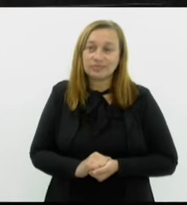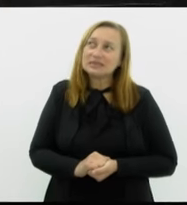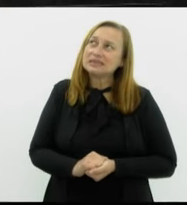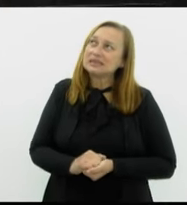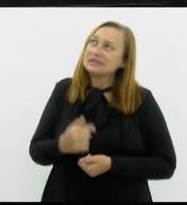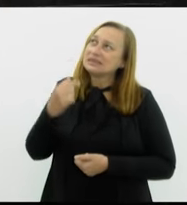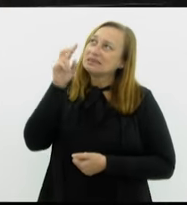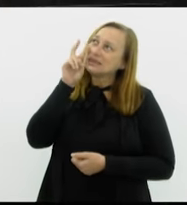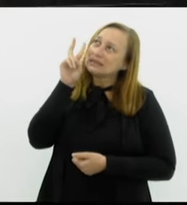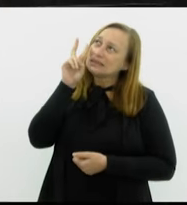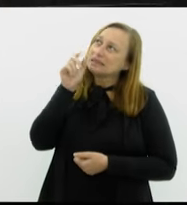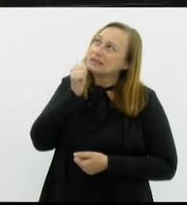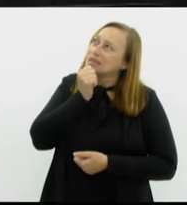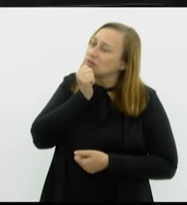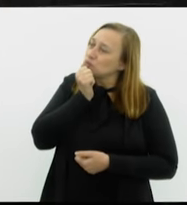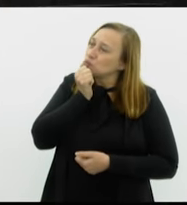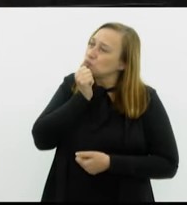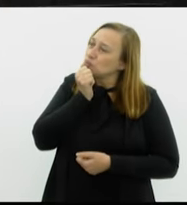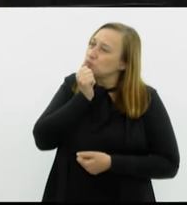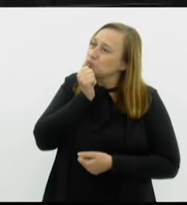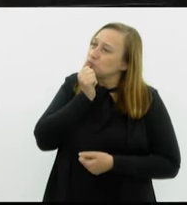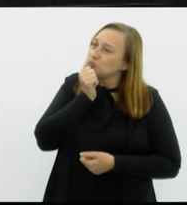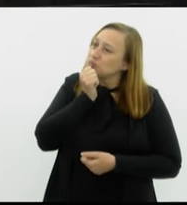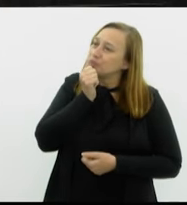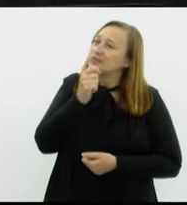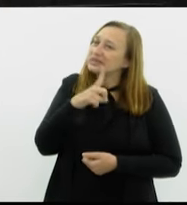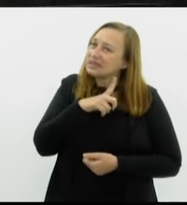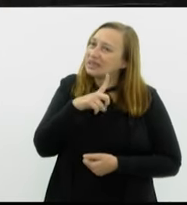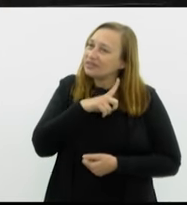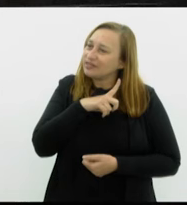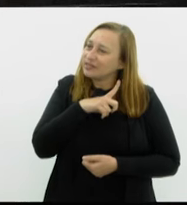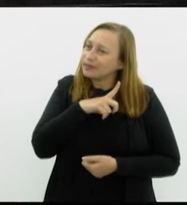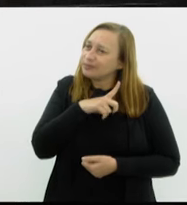de memória, teve três